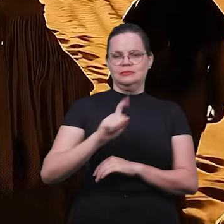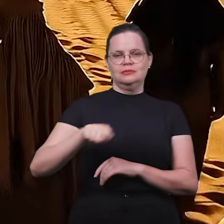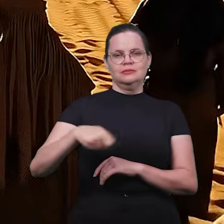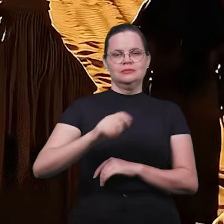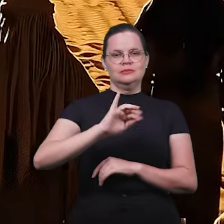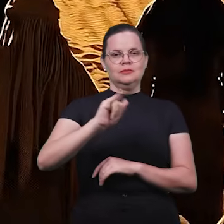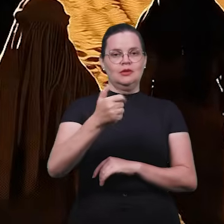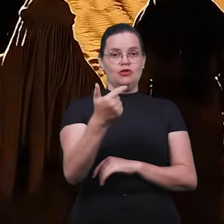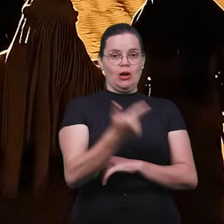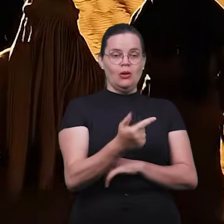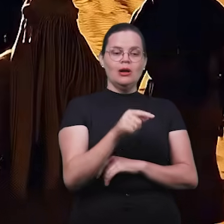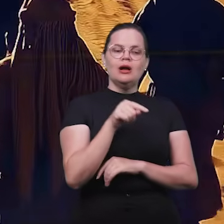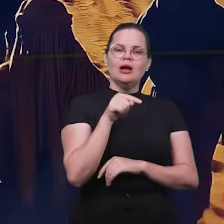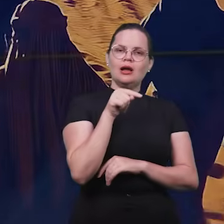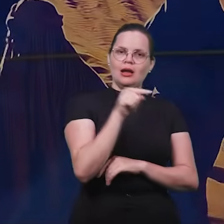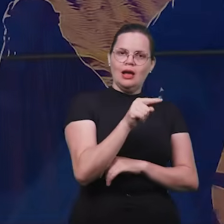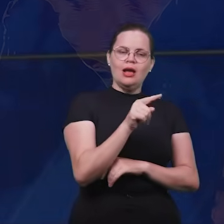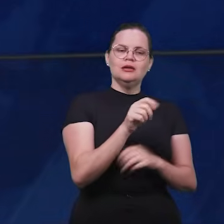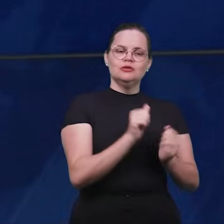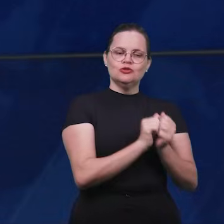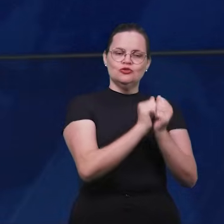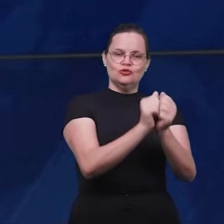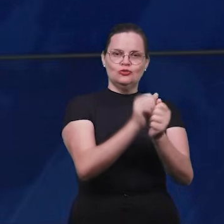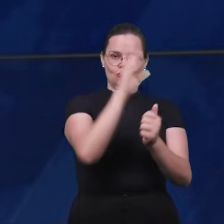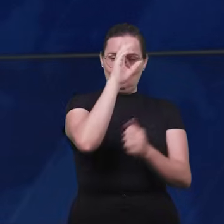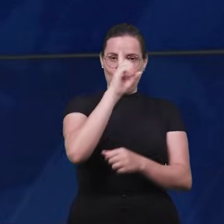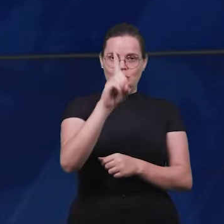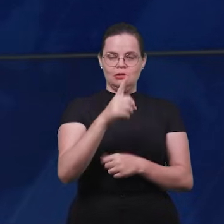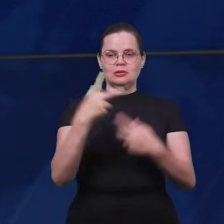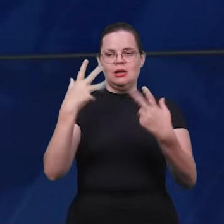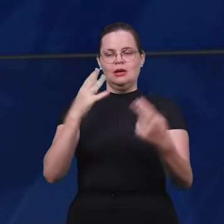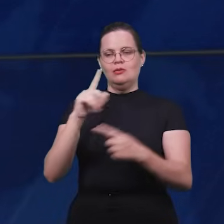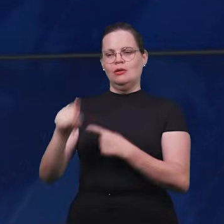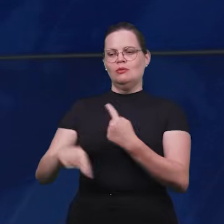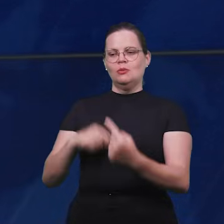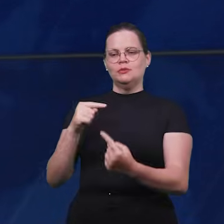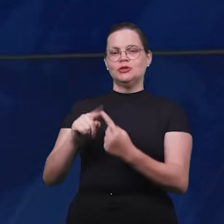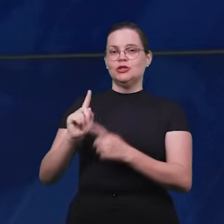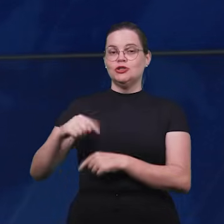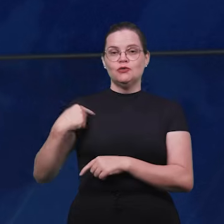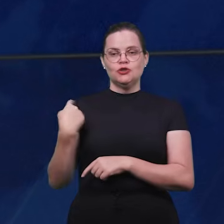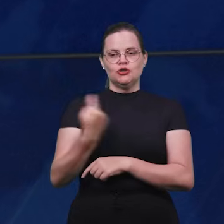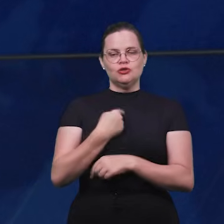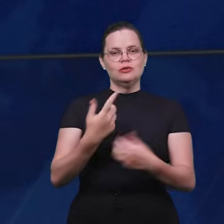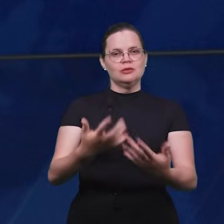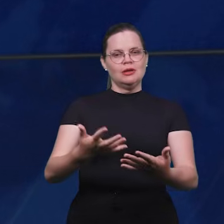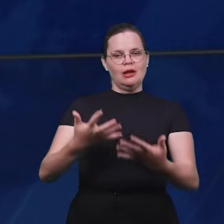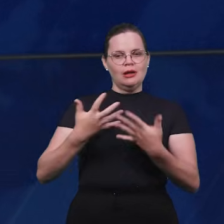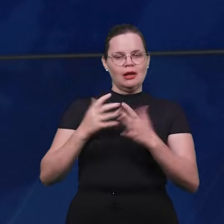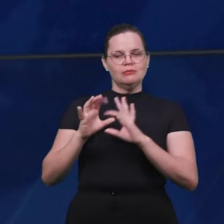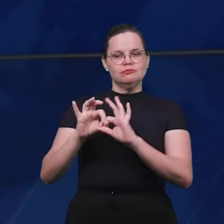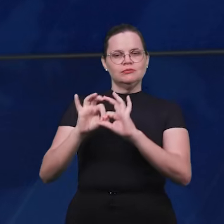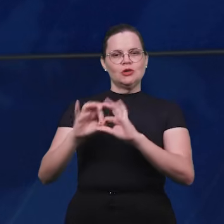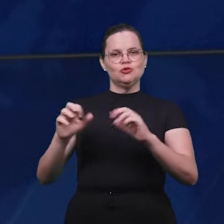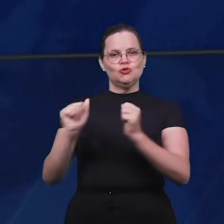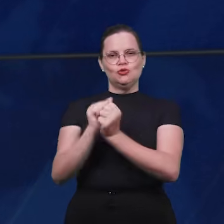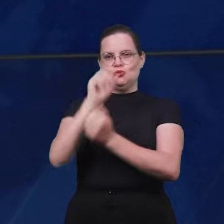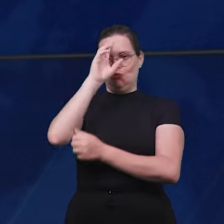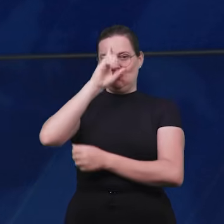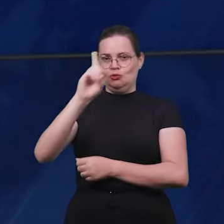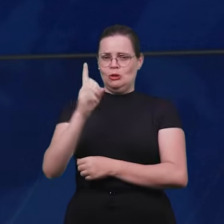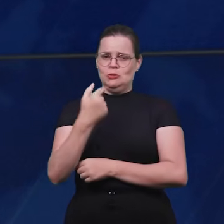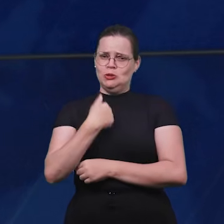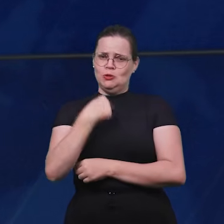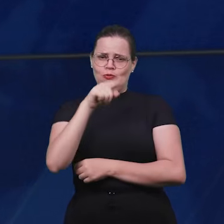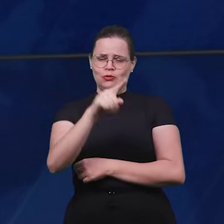caminhar também com aqueles que o buscam, com você, comigo, com tantos quantos buscam a face de Deus. E nós estamos